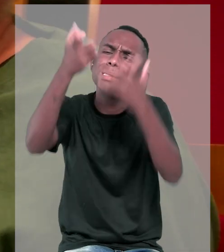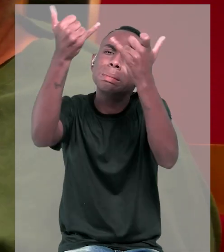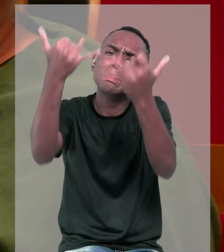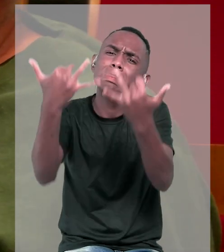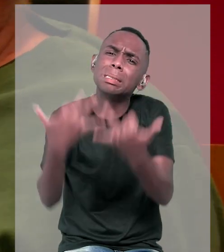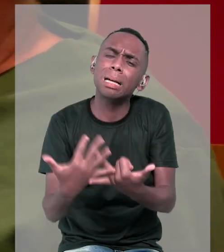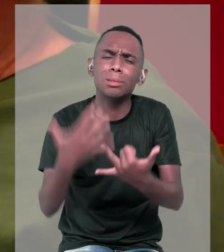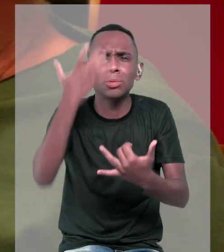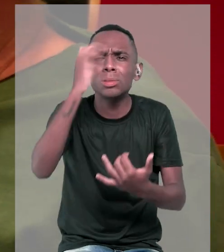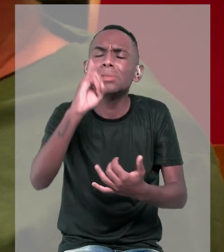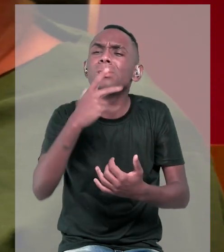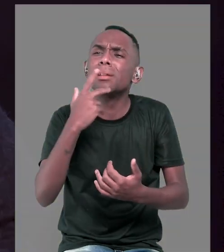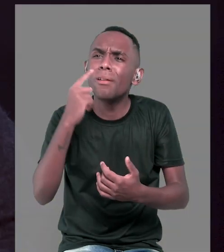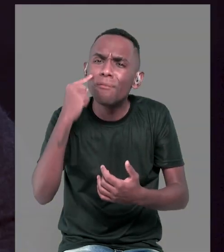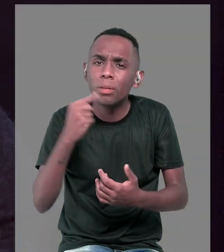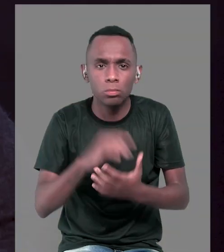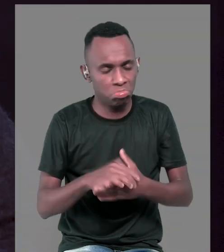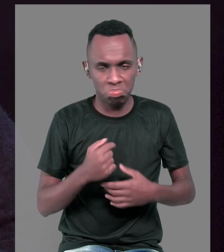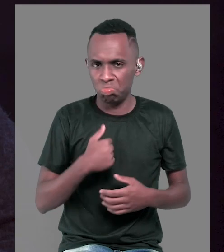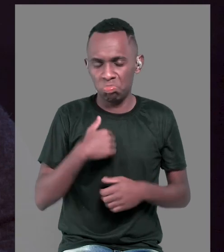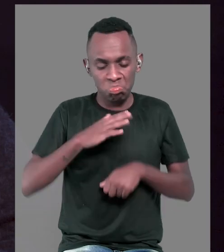entrevista. Eu não conhecia essa frase.